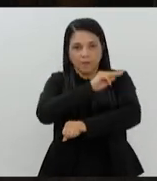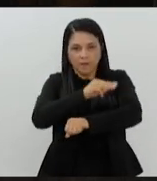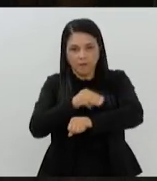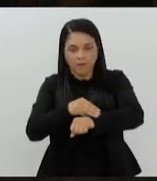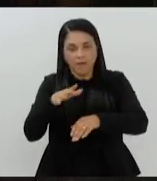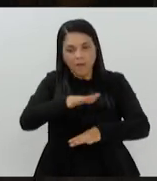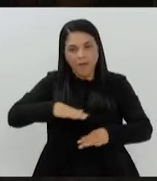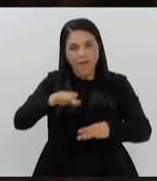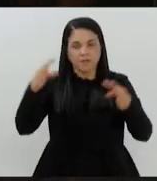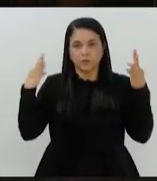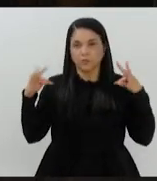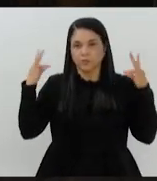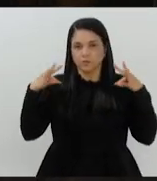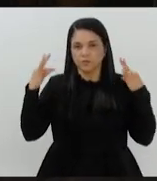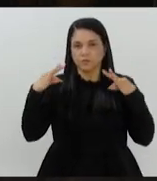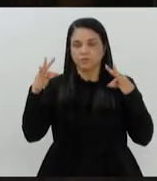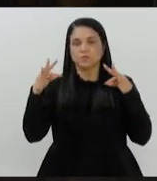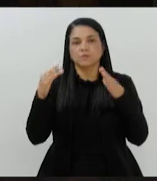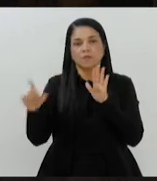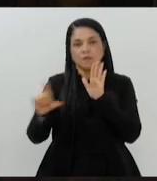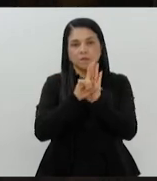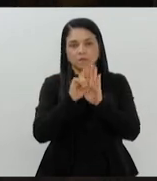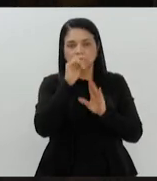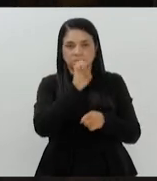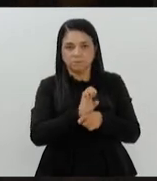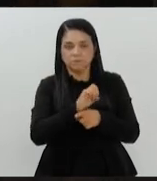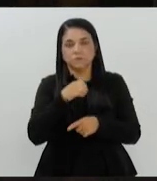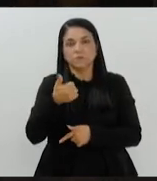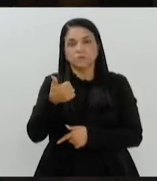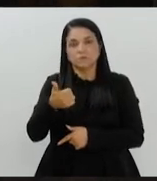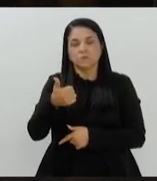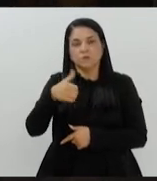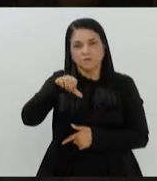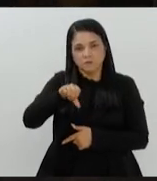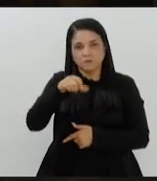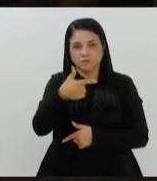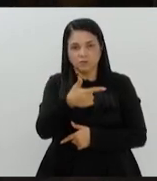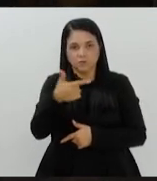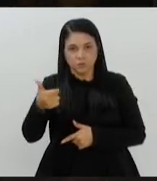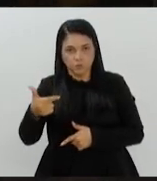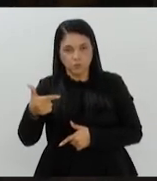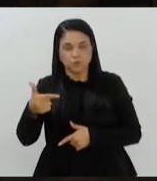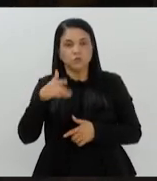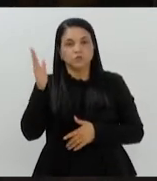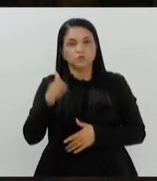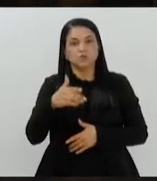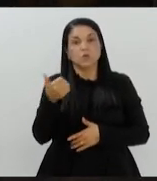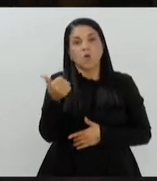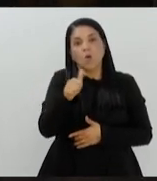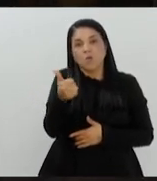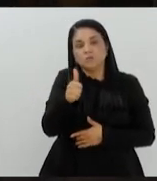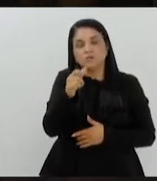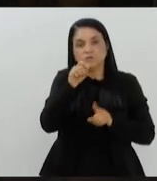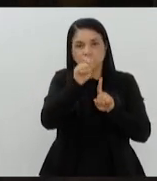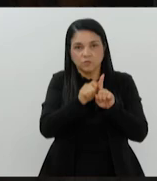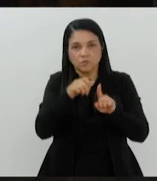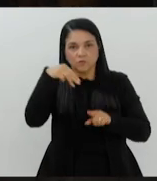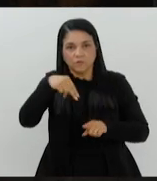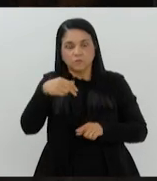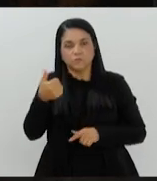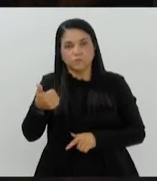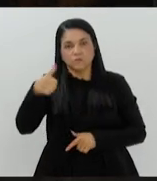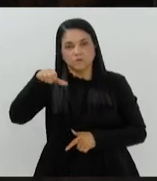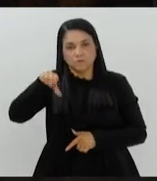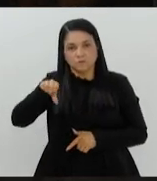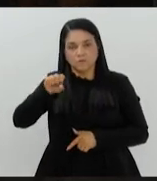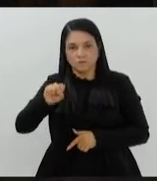interesse turístico, nos termos da lei estadual 921, de 11 de novembro de 1985,